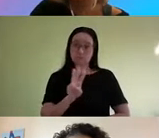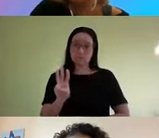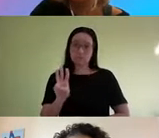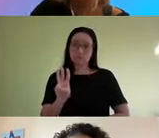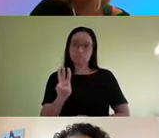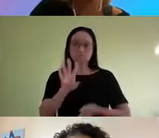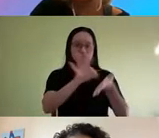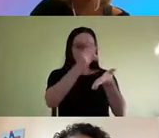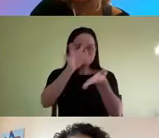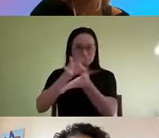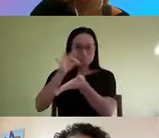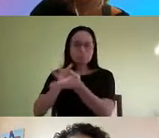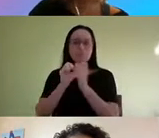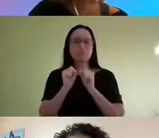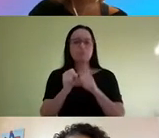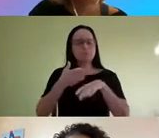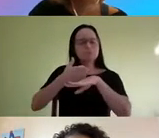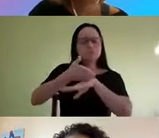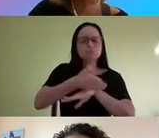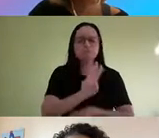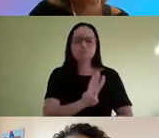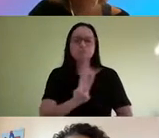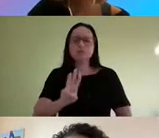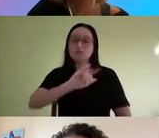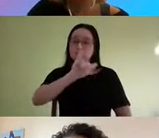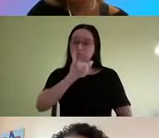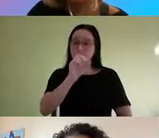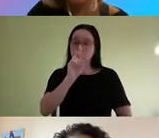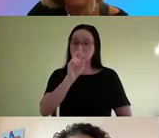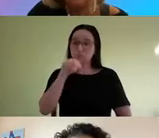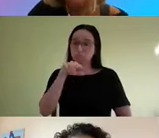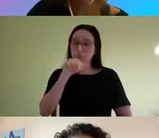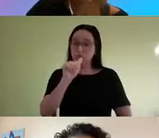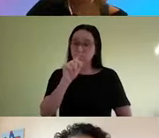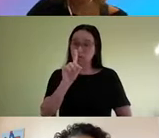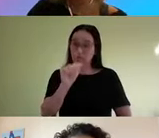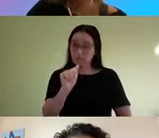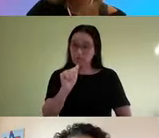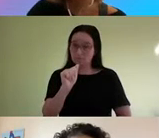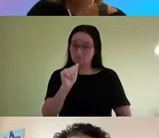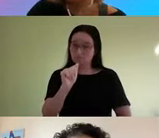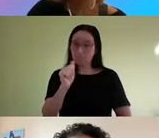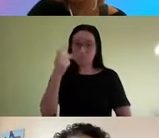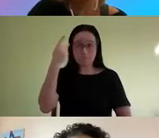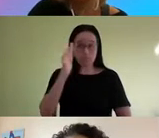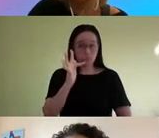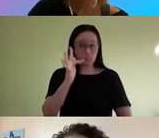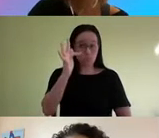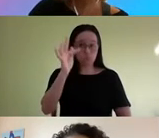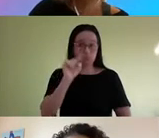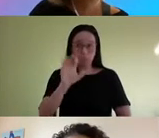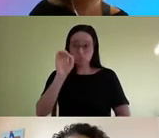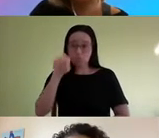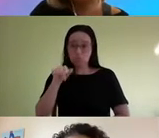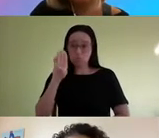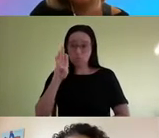cadastrarem, vocês podem entrar no site jornadaparaofuturo.com.br. Vocês podem só apontar o celular